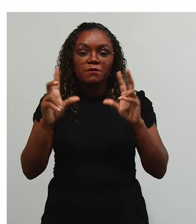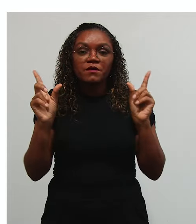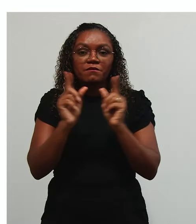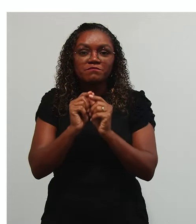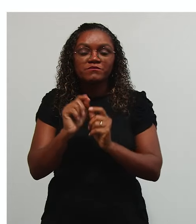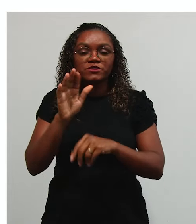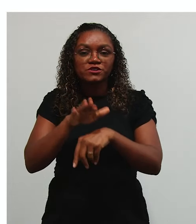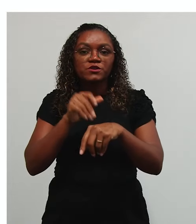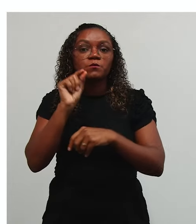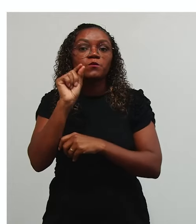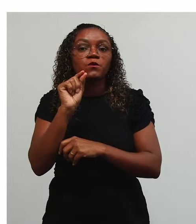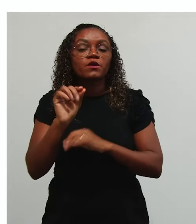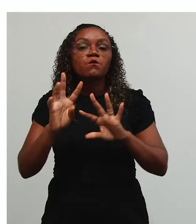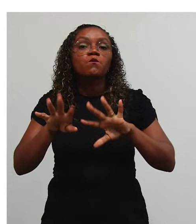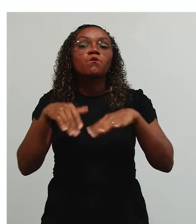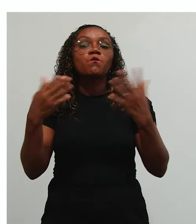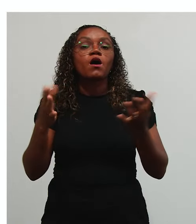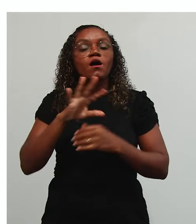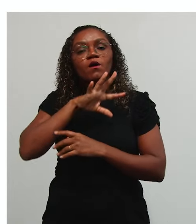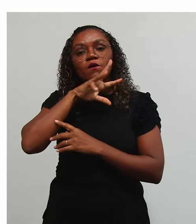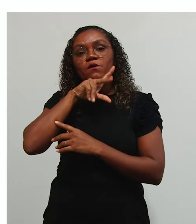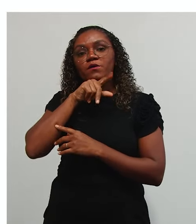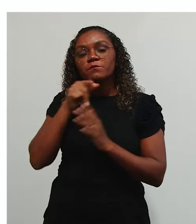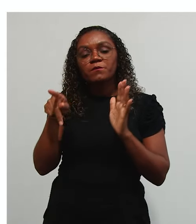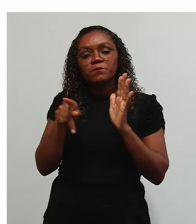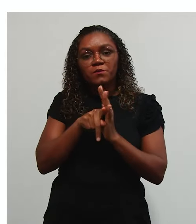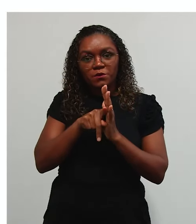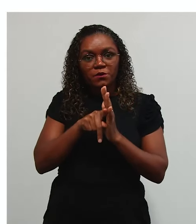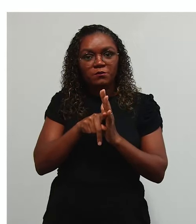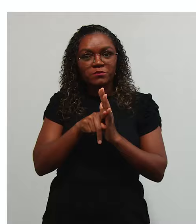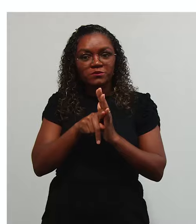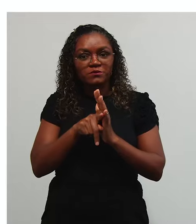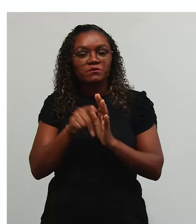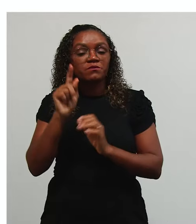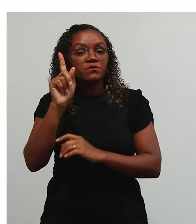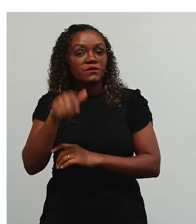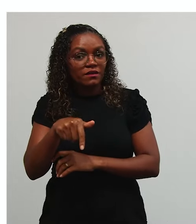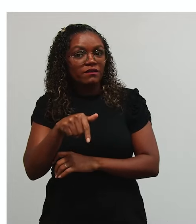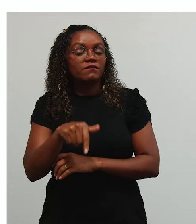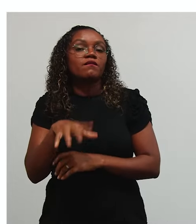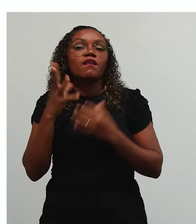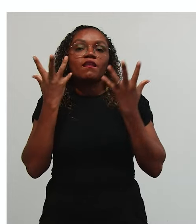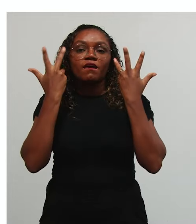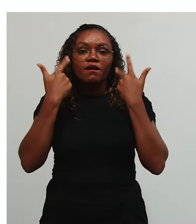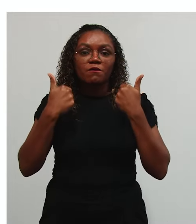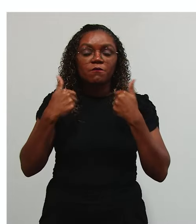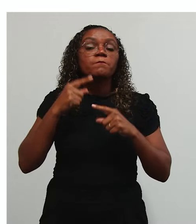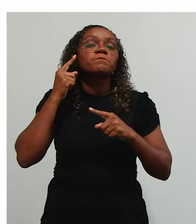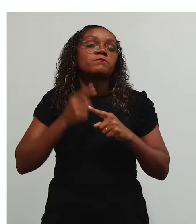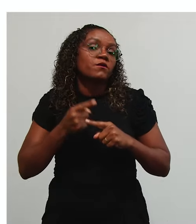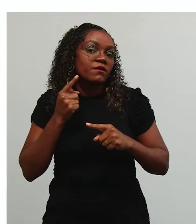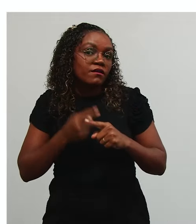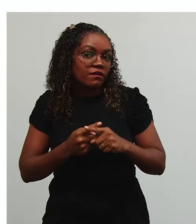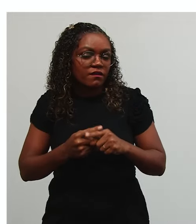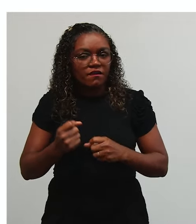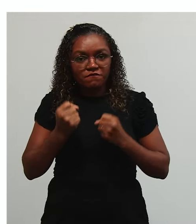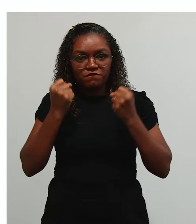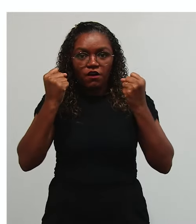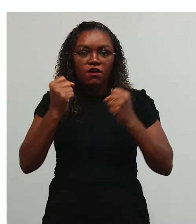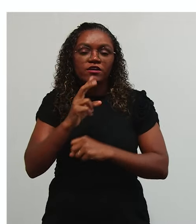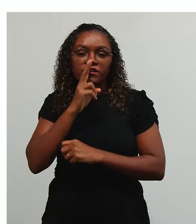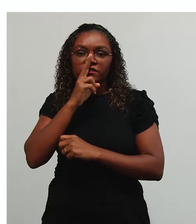Federal né que o bicho que faz aí a campanha pra Receita Federal é o leão porque o leão é Implacável